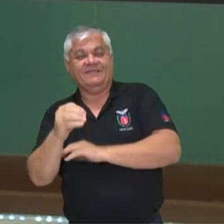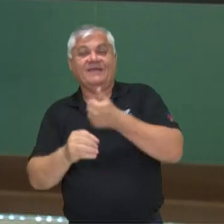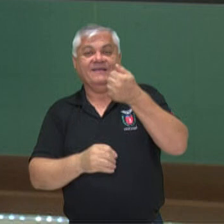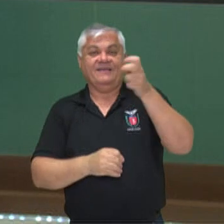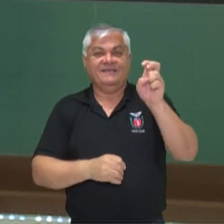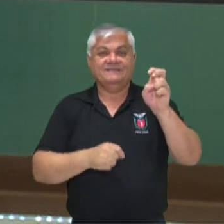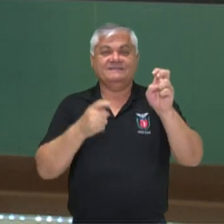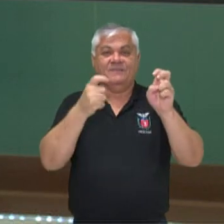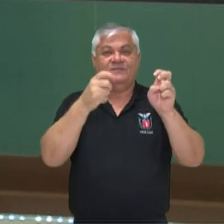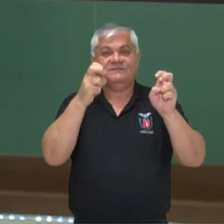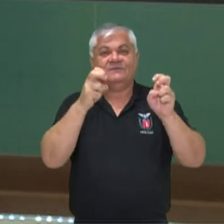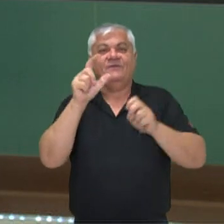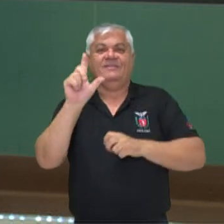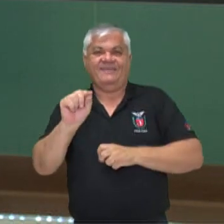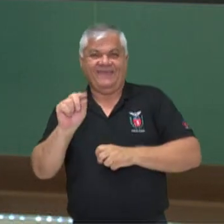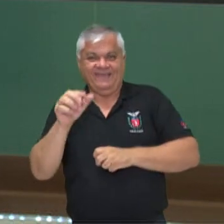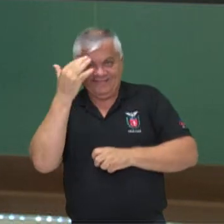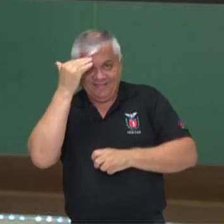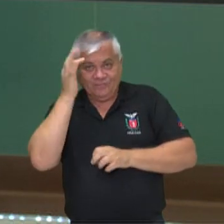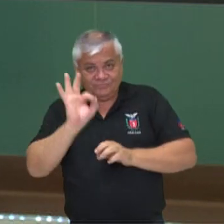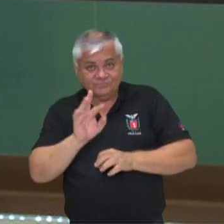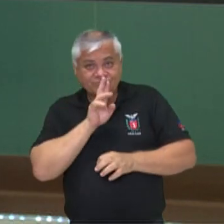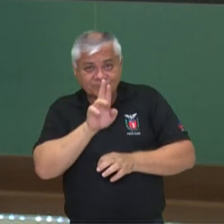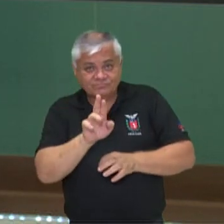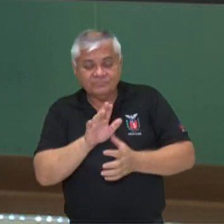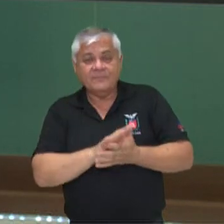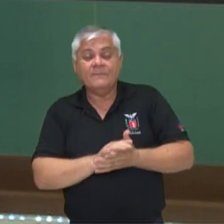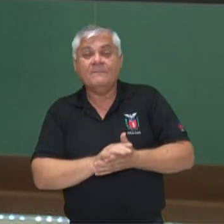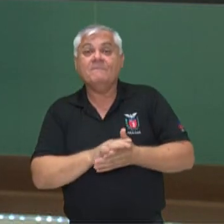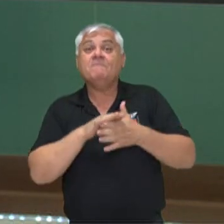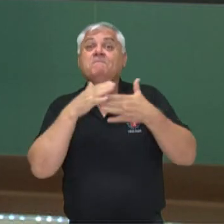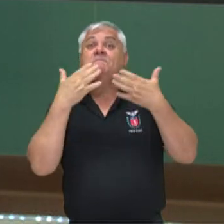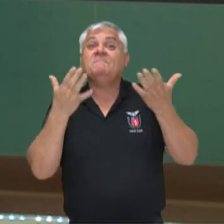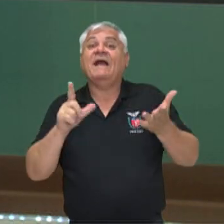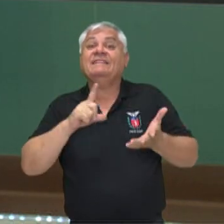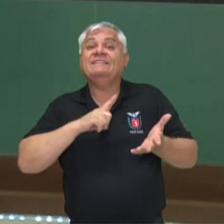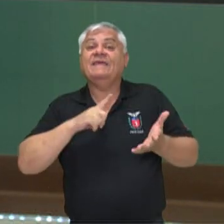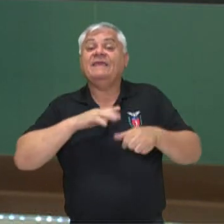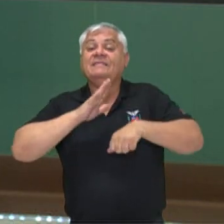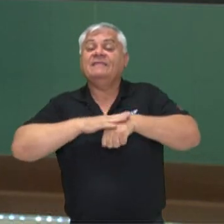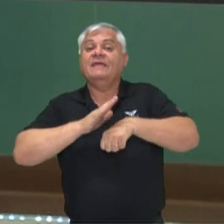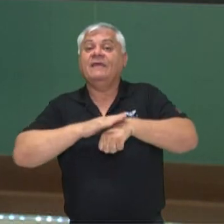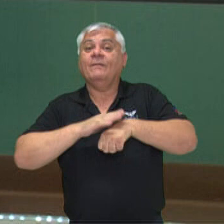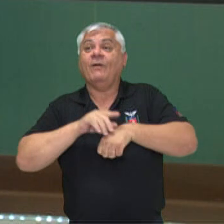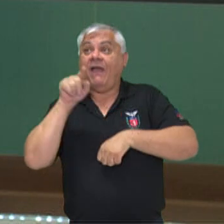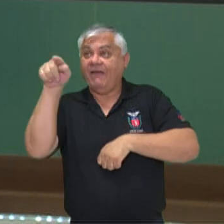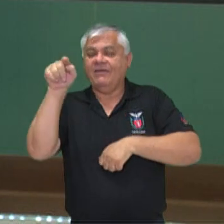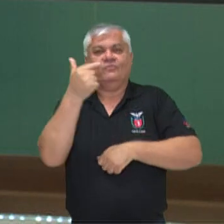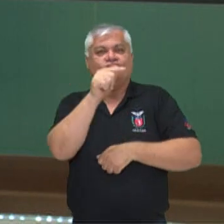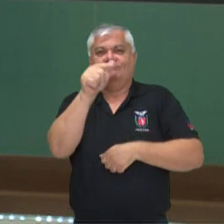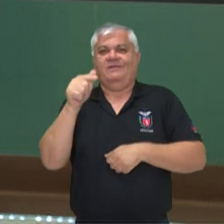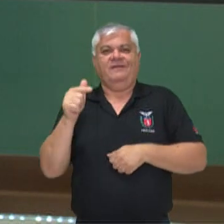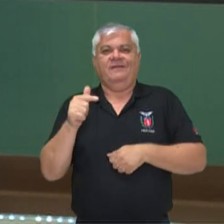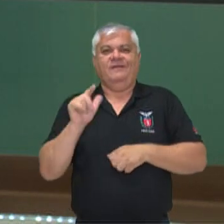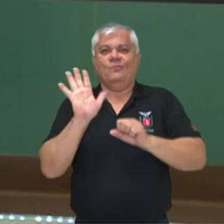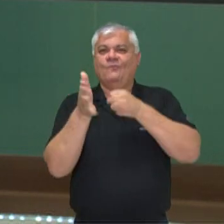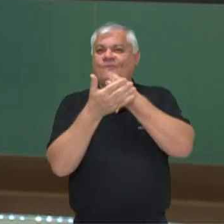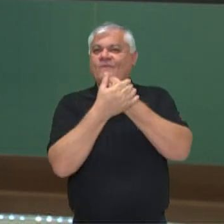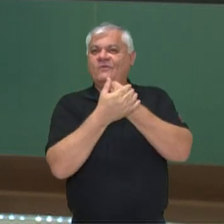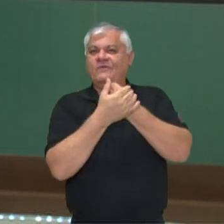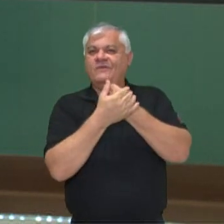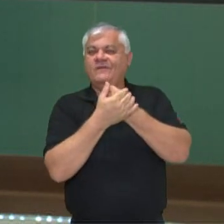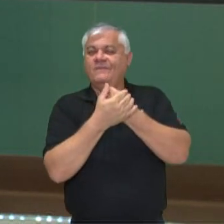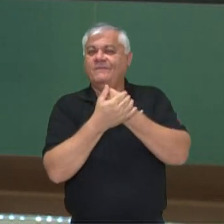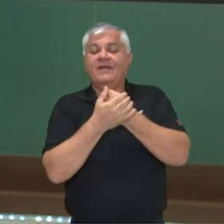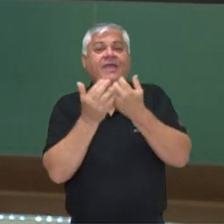5, 10. Você ia me responder isso. Só que você tem esse tempo. Só que nesse caso eu não tenho. Mas a conta